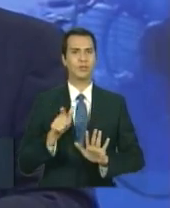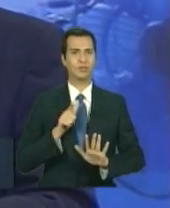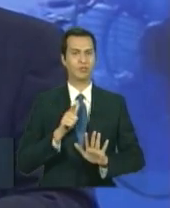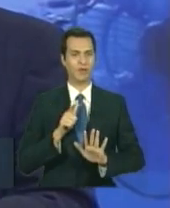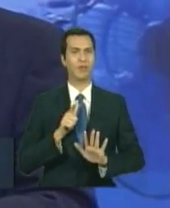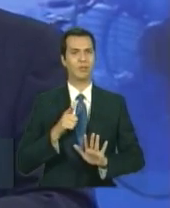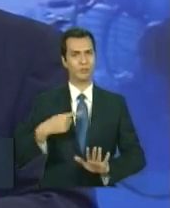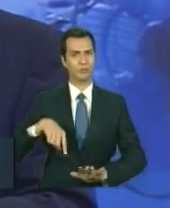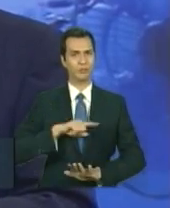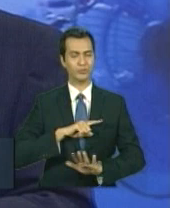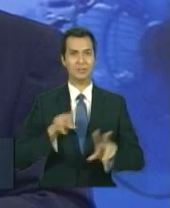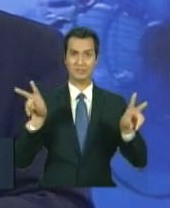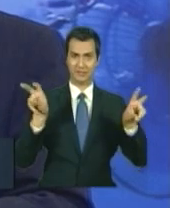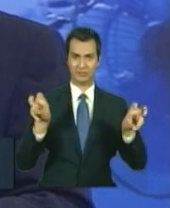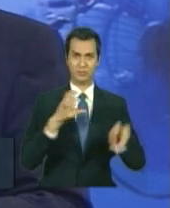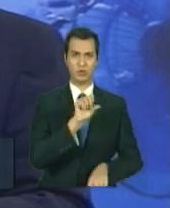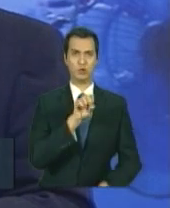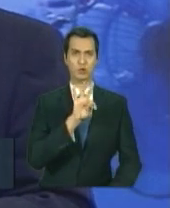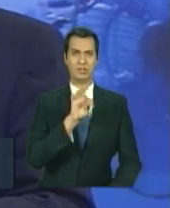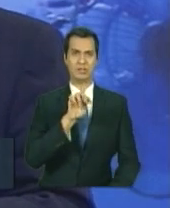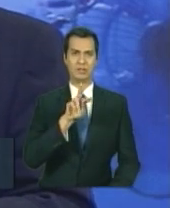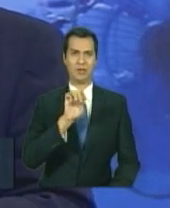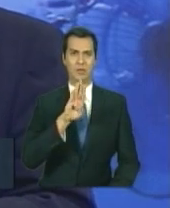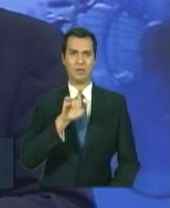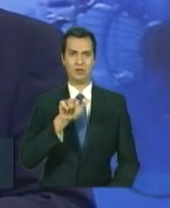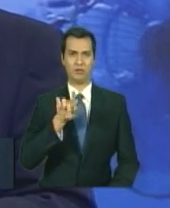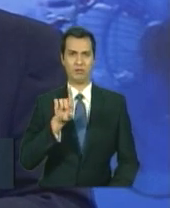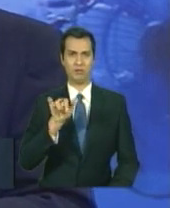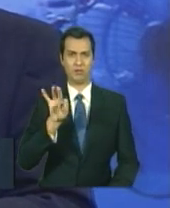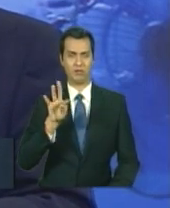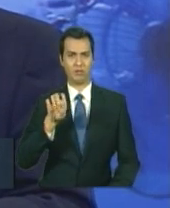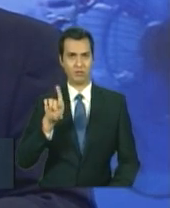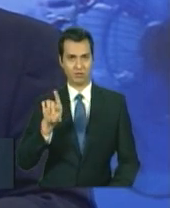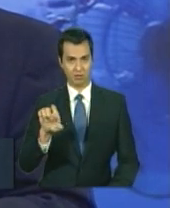sustentabilidade, que começou a ser desenhado na década de 70,